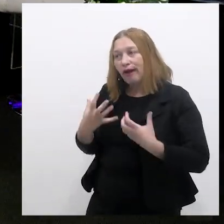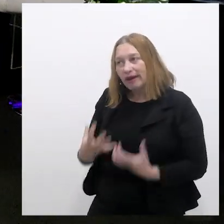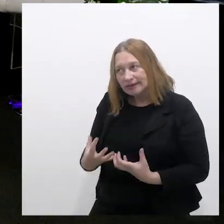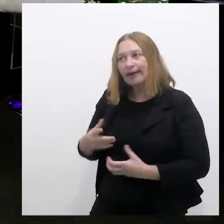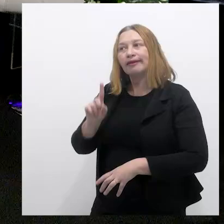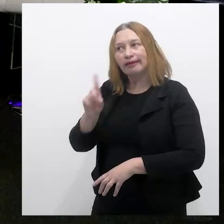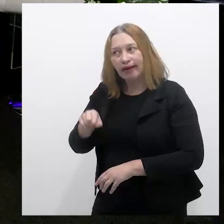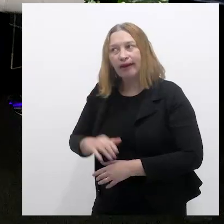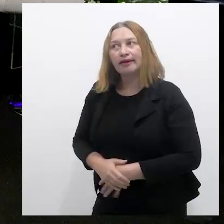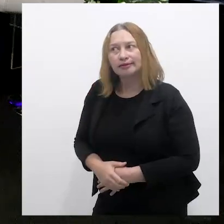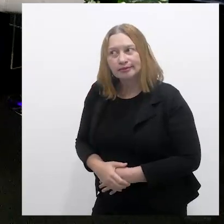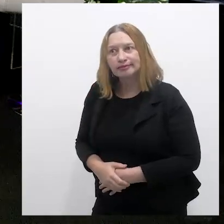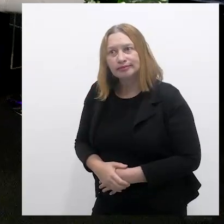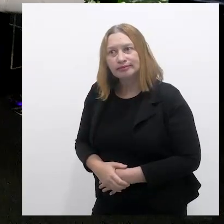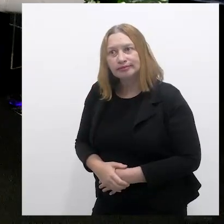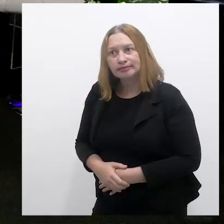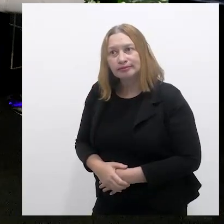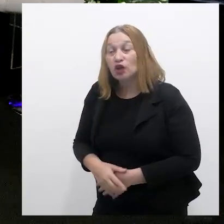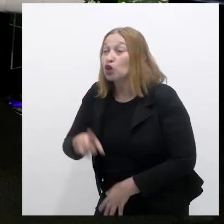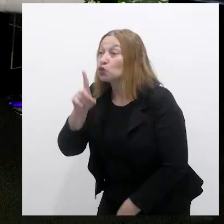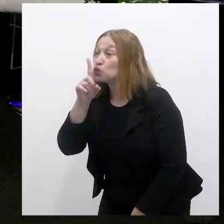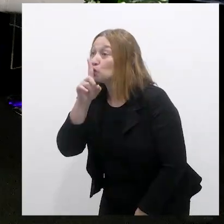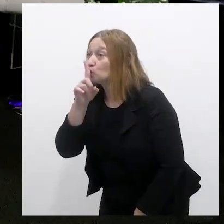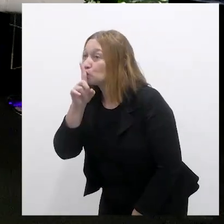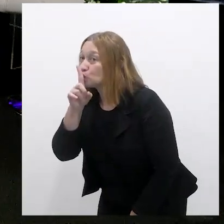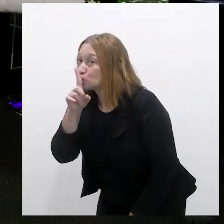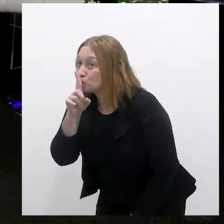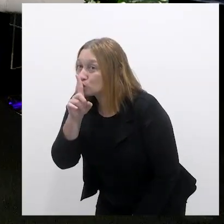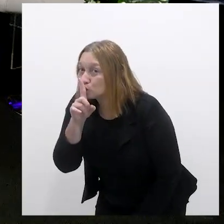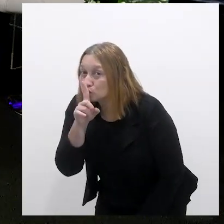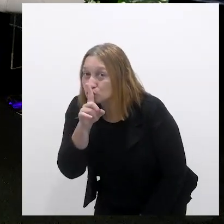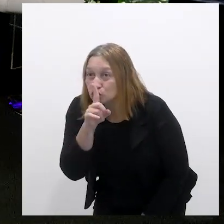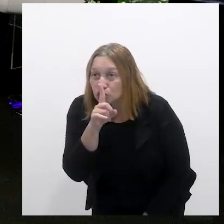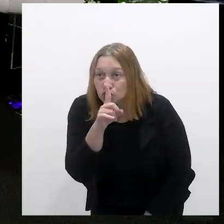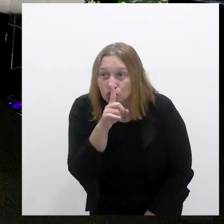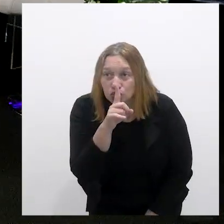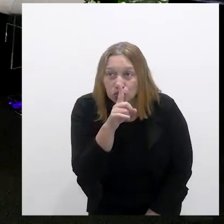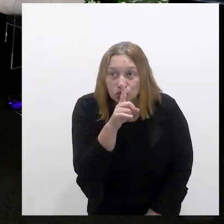você e a Tutti Frutti já estão cansadas, né?